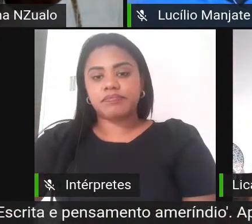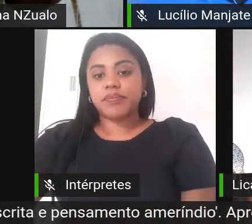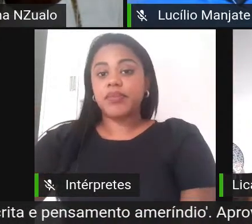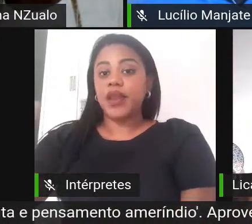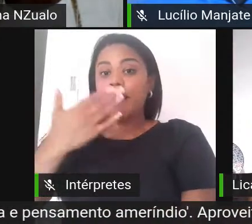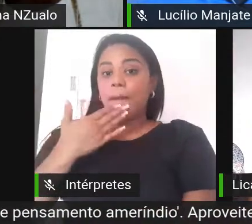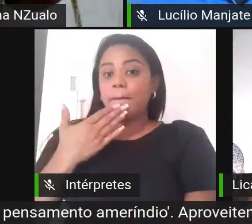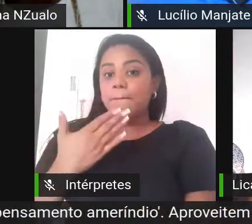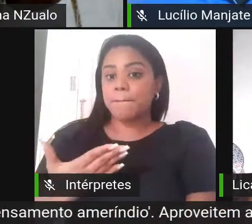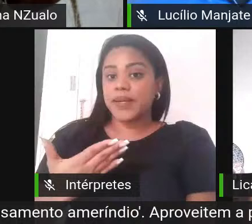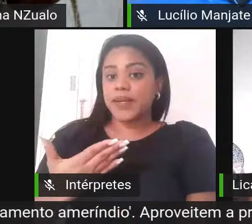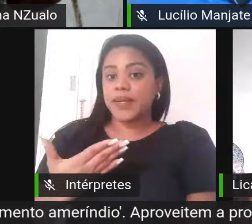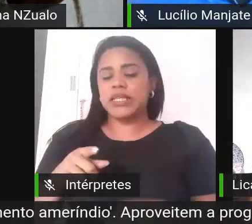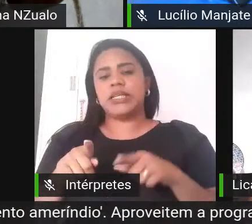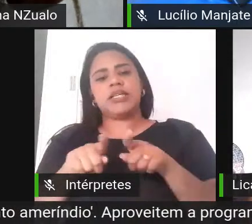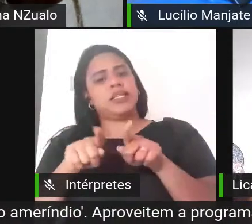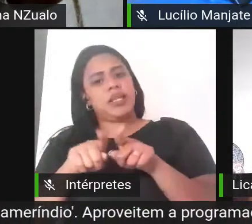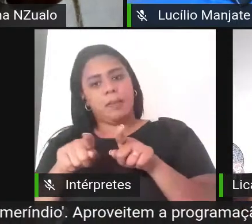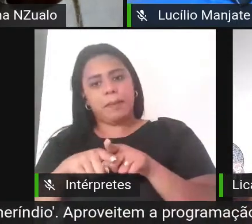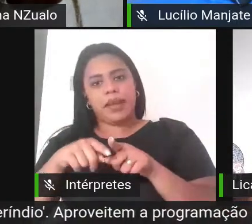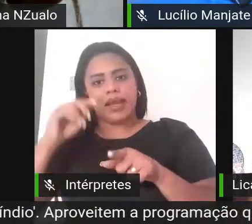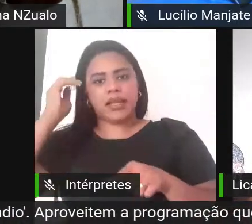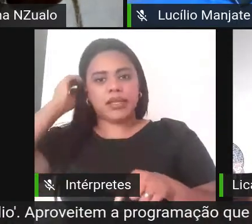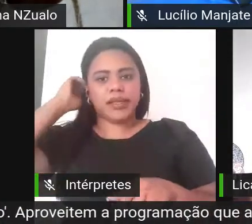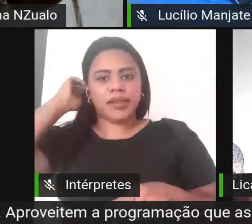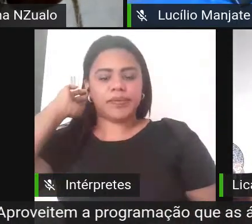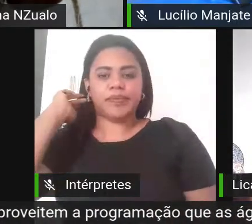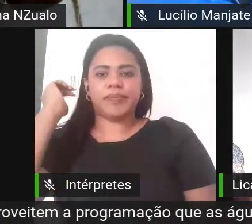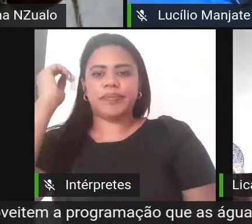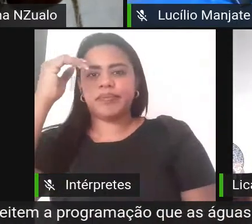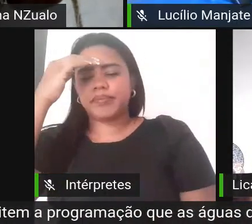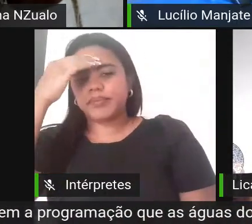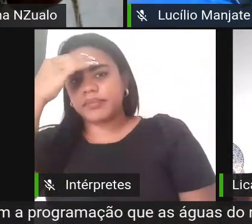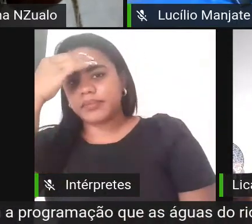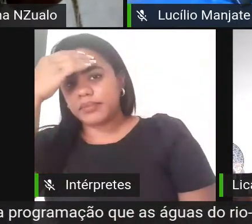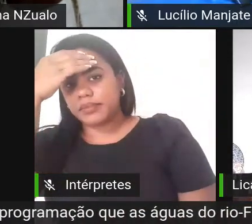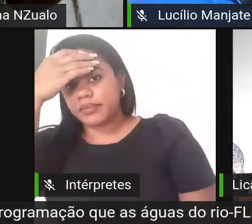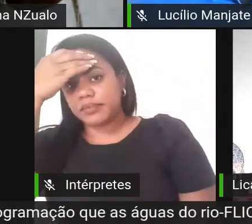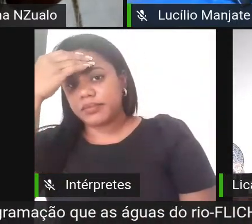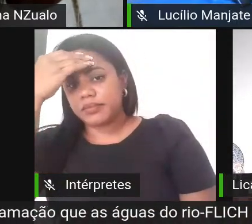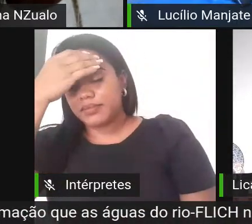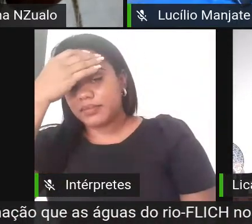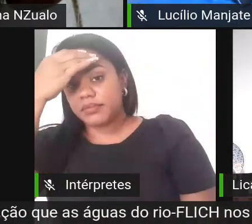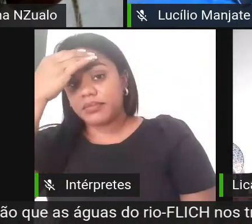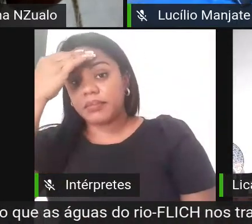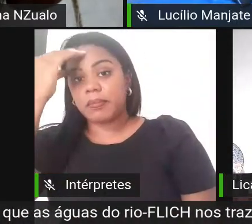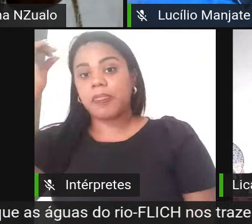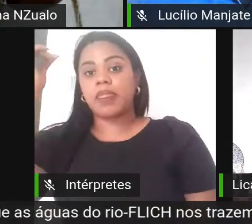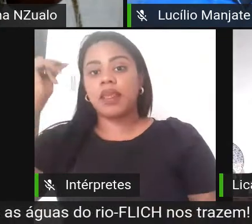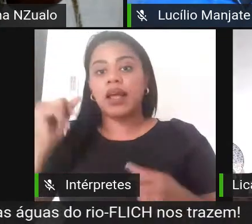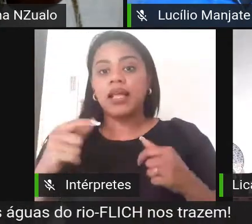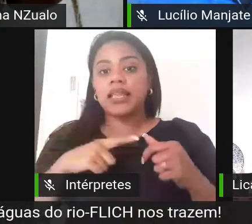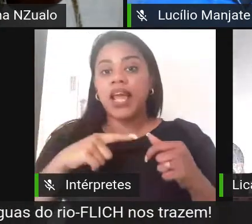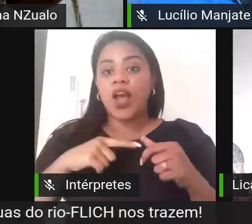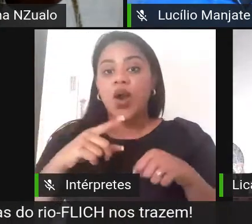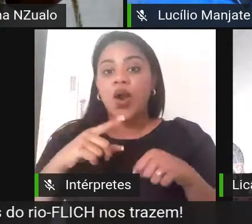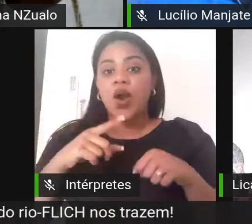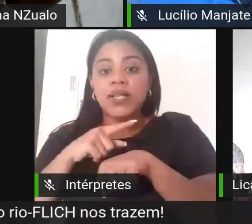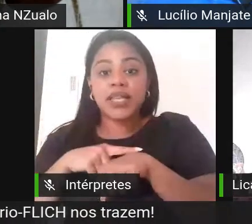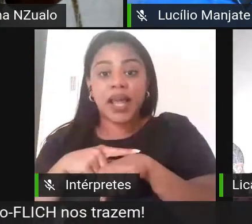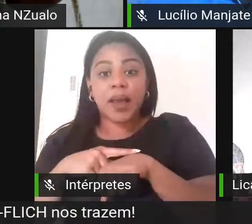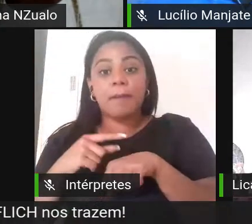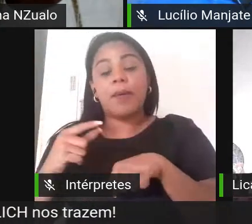de um autor mais ou menos do nosso tempo, né? Que muito bem precisam também de chegar a esses